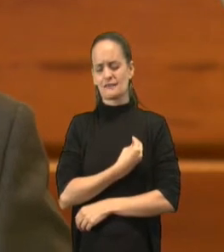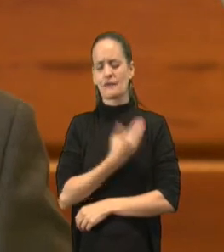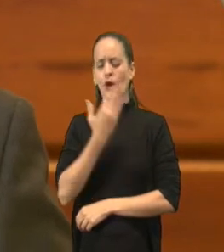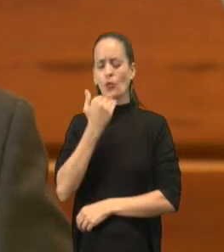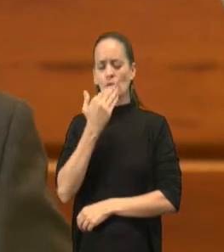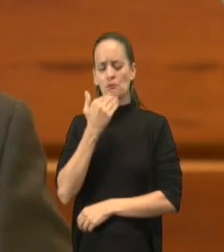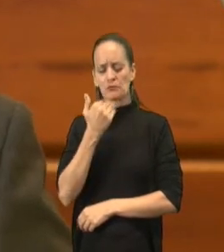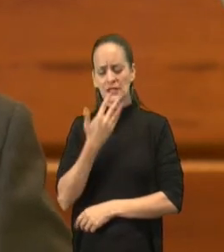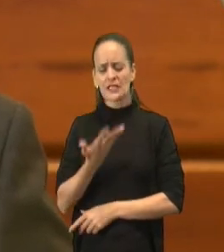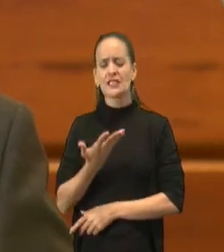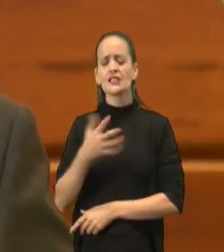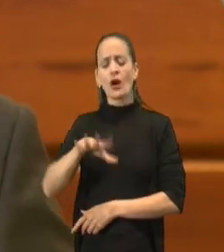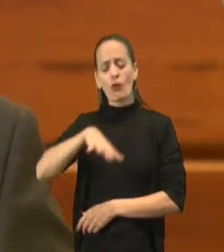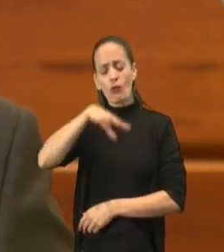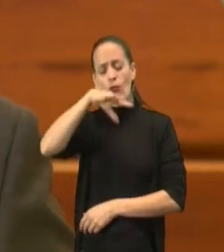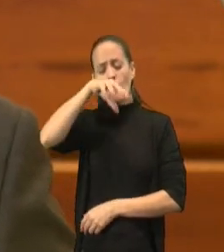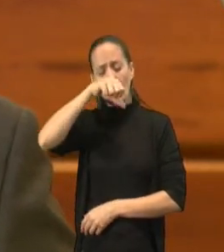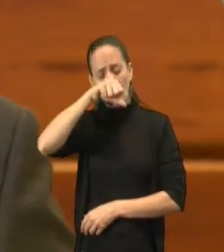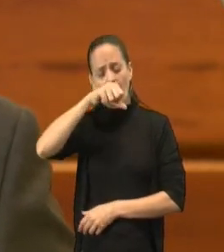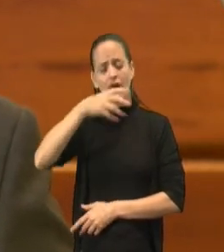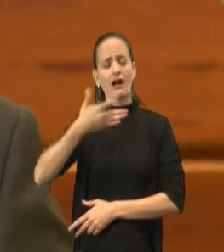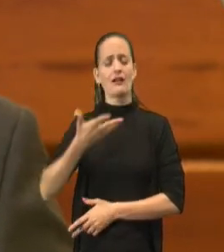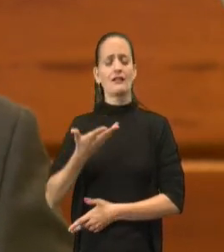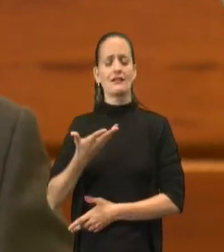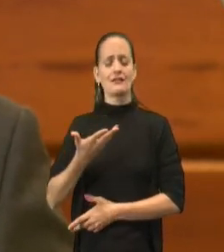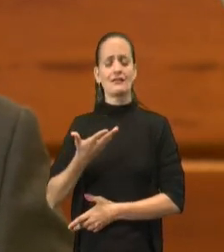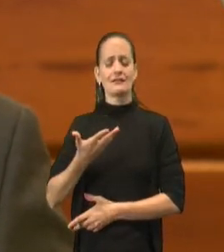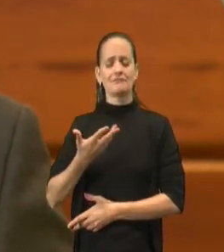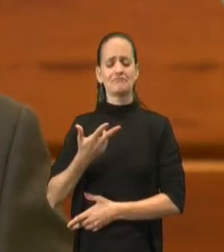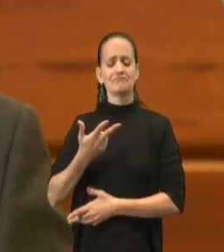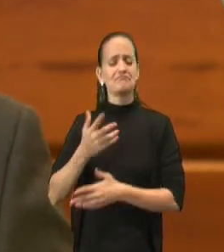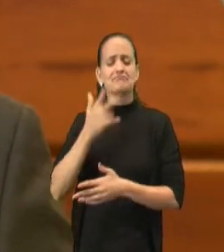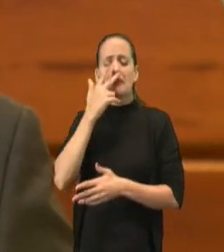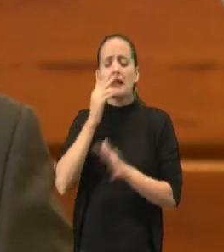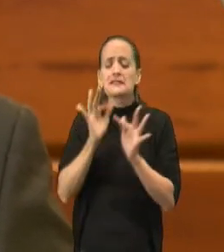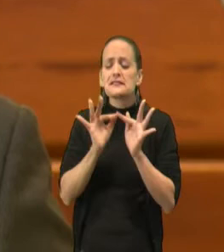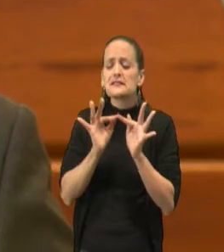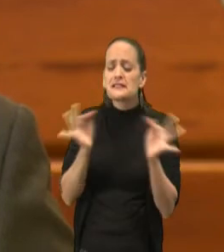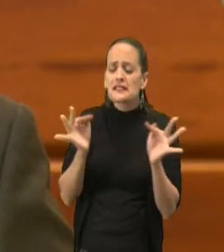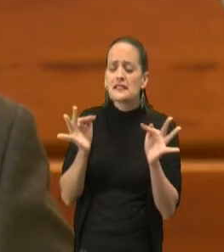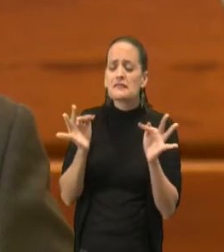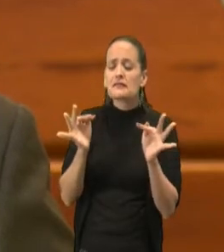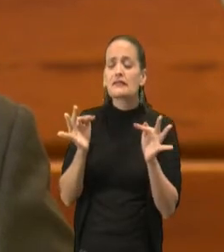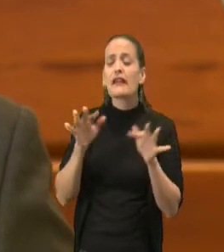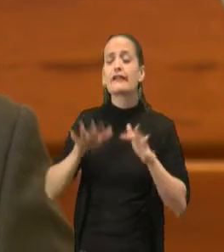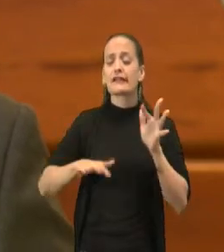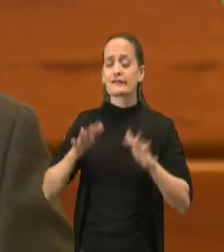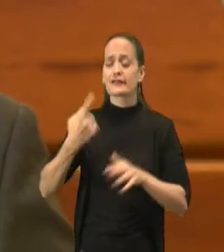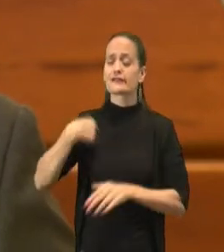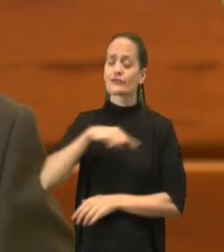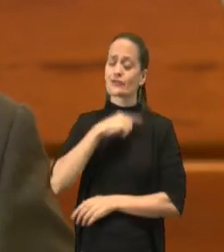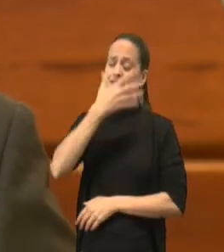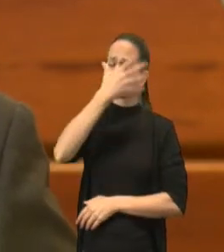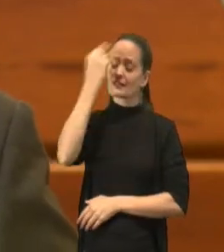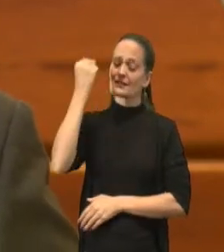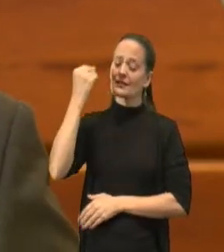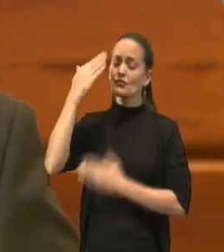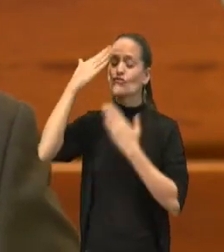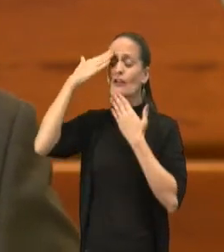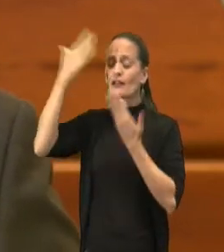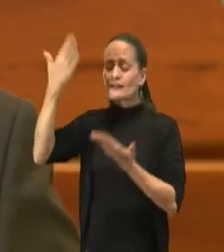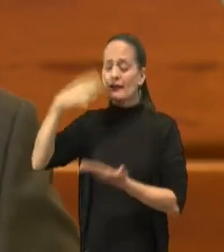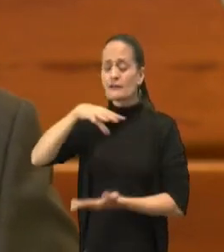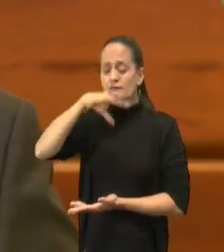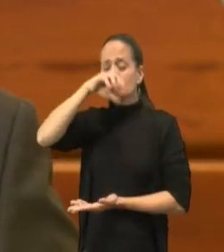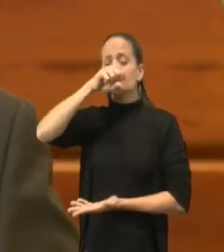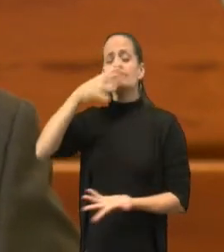Pai, o ar que respiramos. E por ser tão simples, esquecemos tanto de agradecer também por isso. Pelo sol que